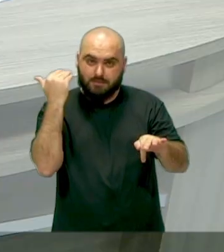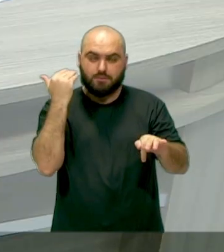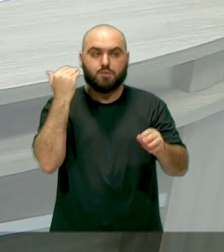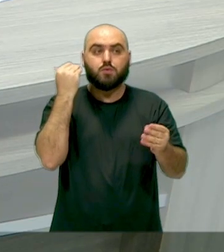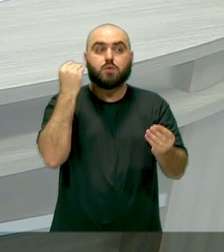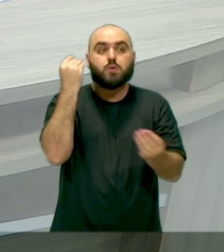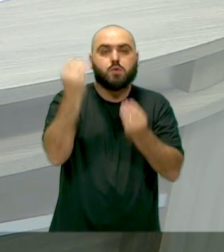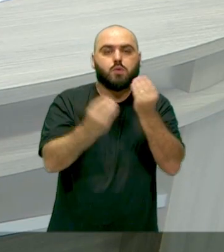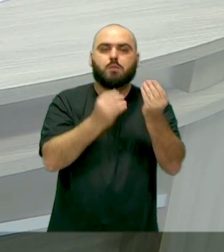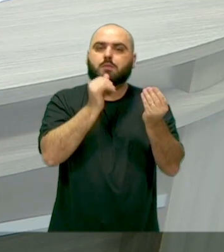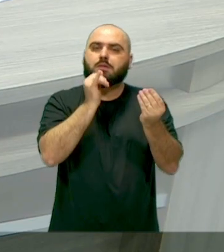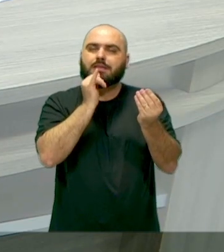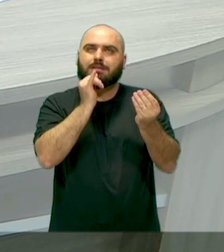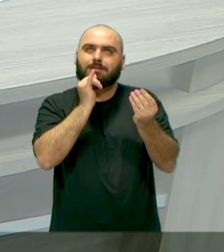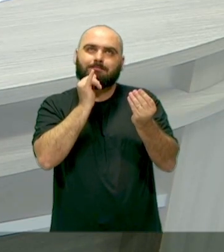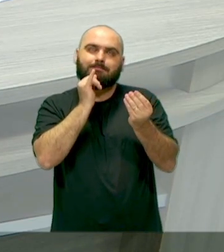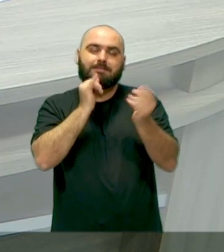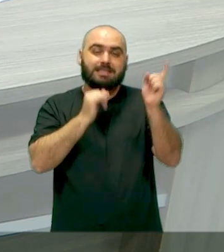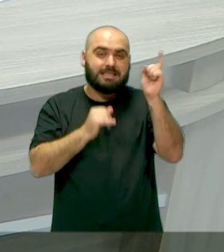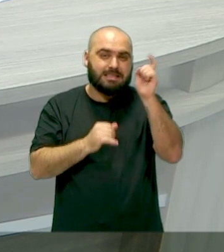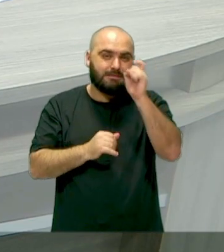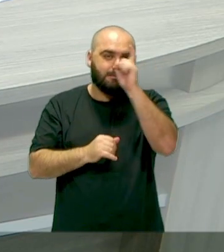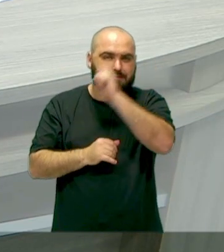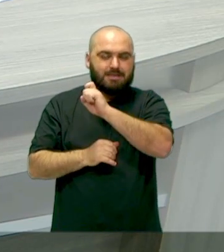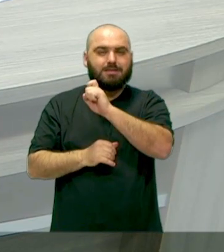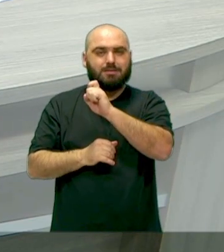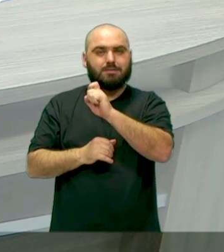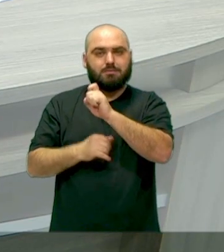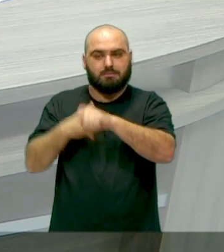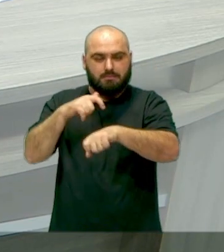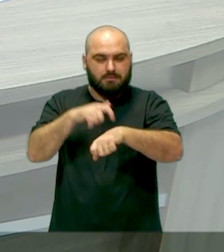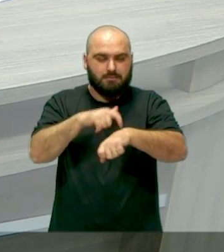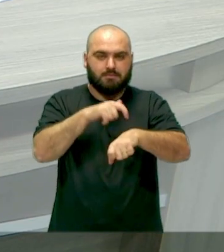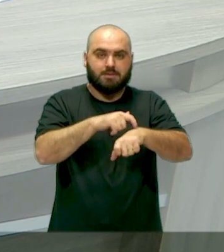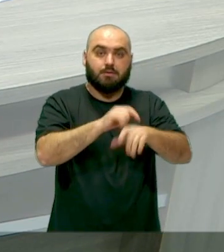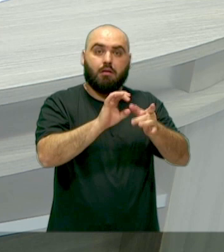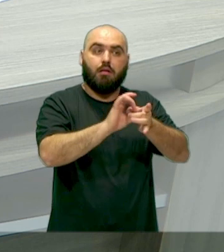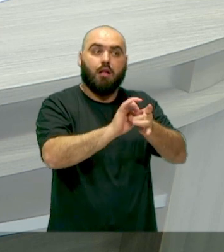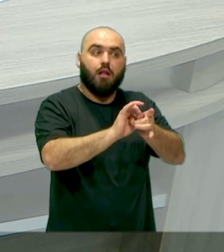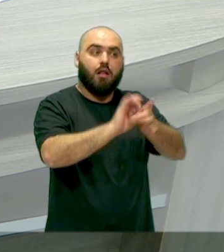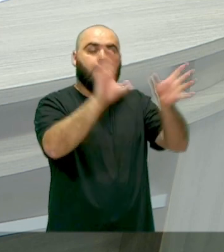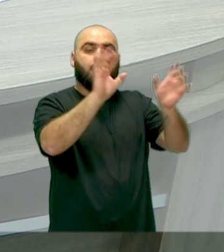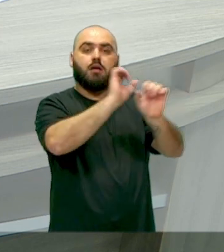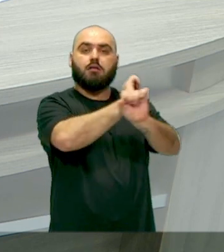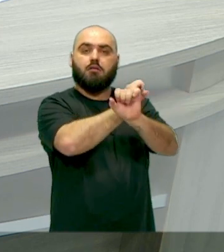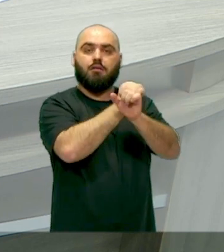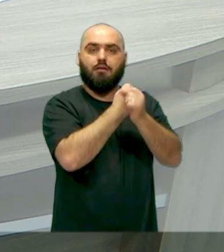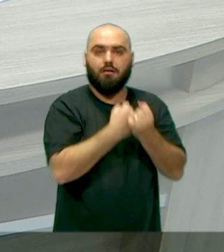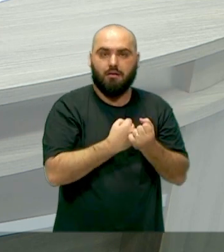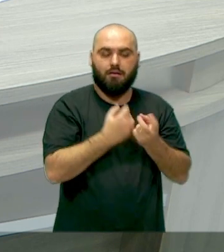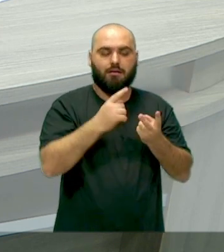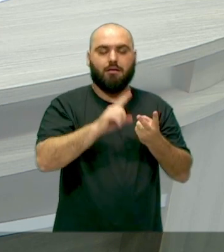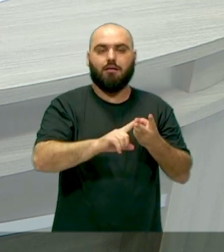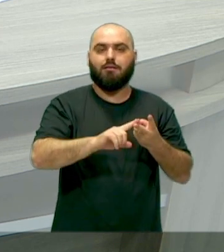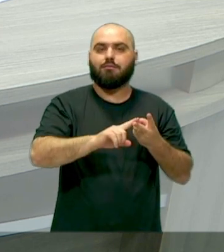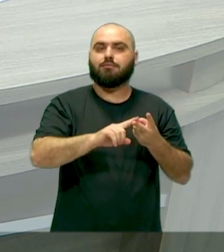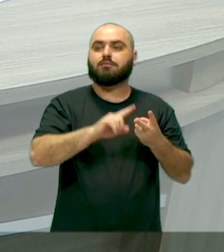foi difícil esse processo de abolição e tudo que veio a partir daí,